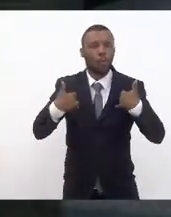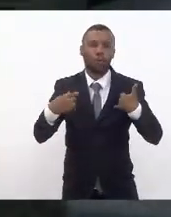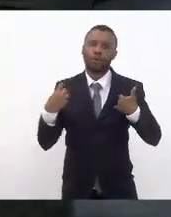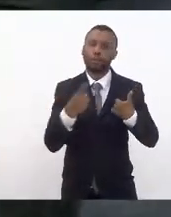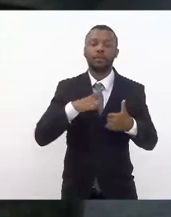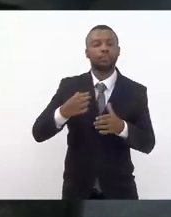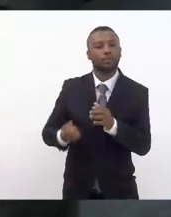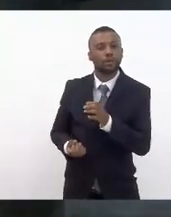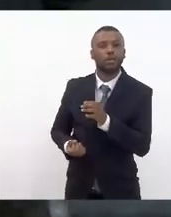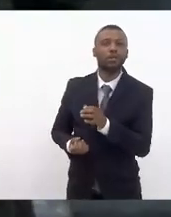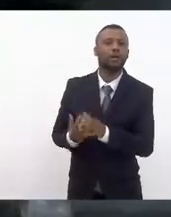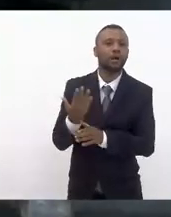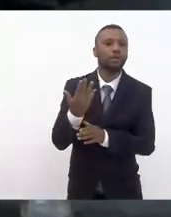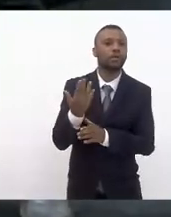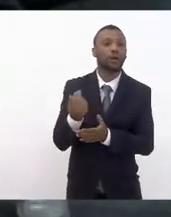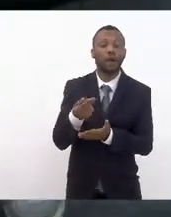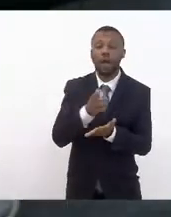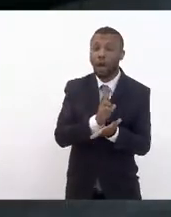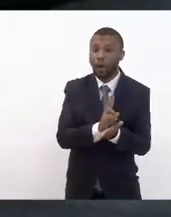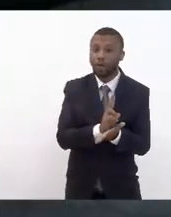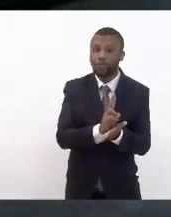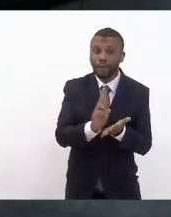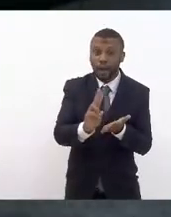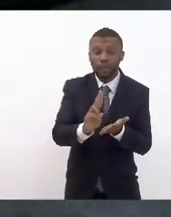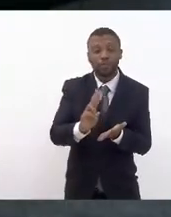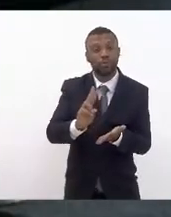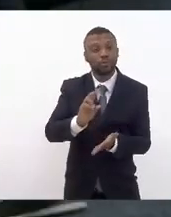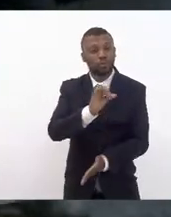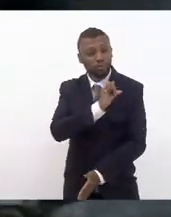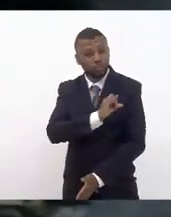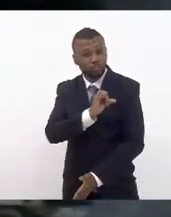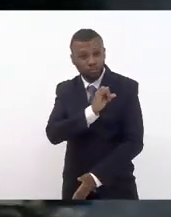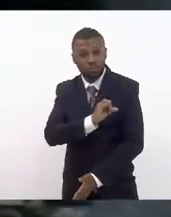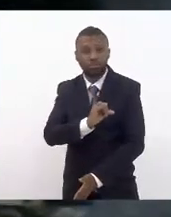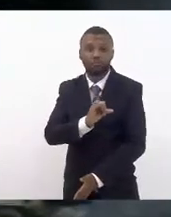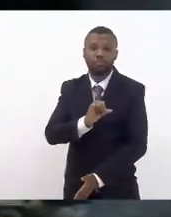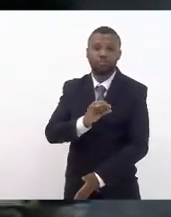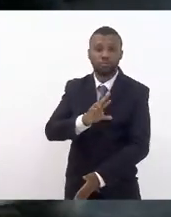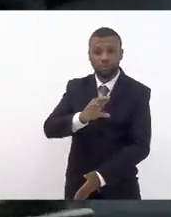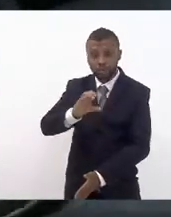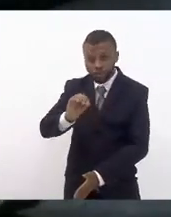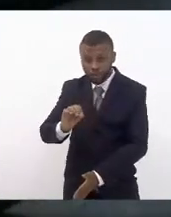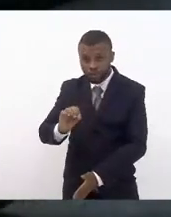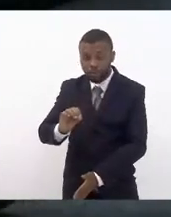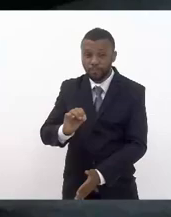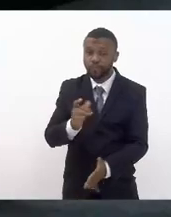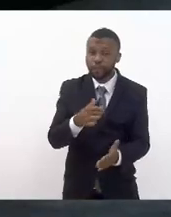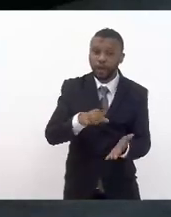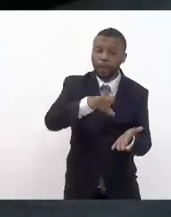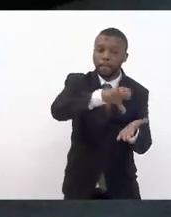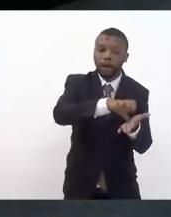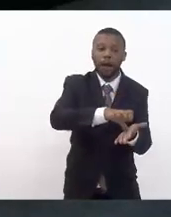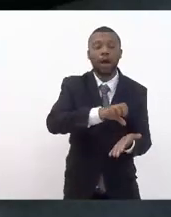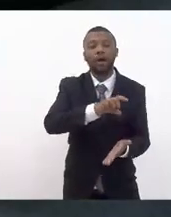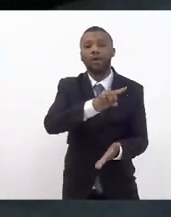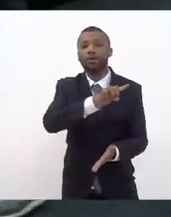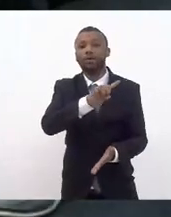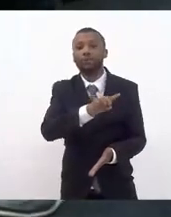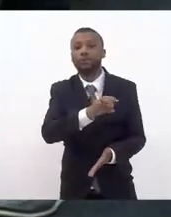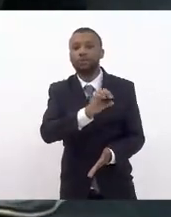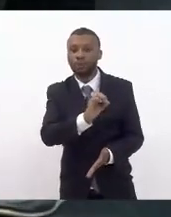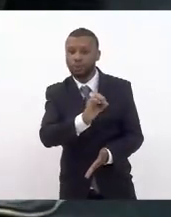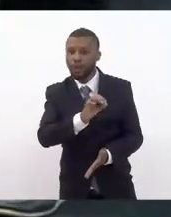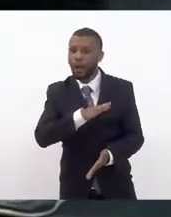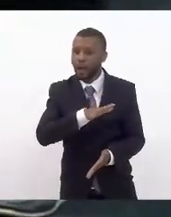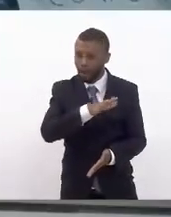criando, presidente, a Universidade do Estado do Rio de Janeiro, da Zona Oeste, a UERJ Zona